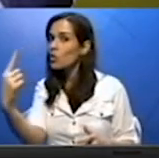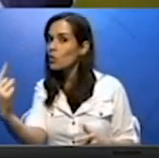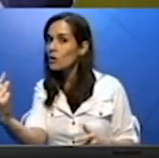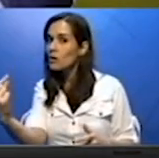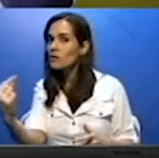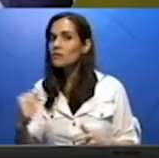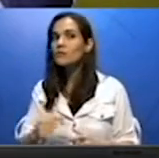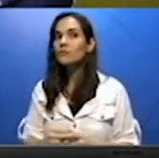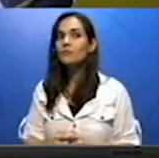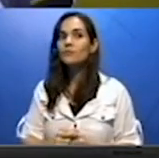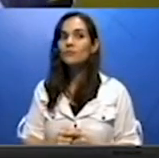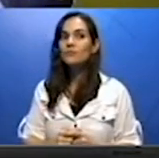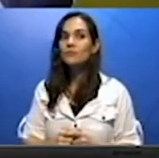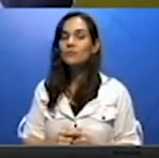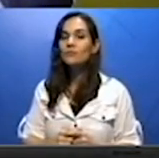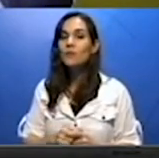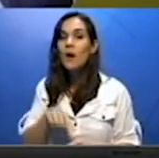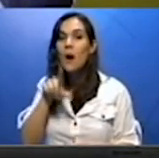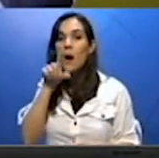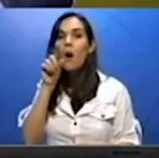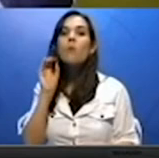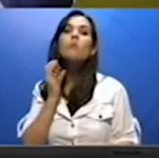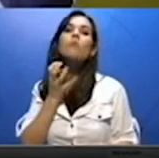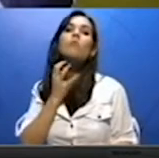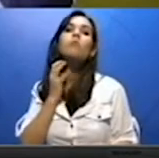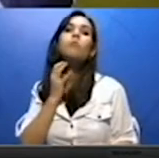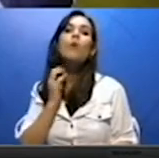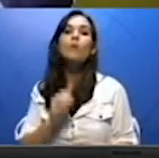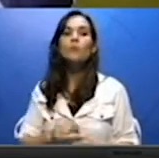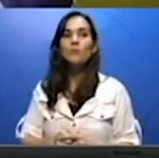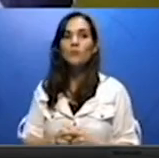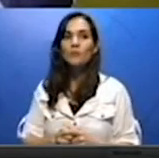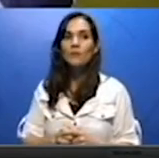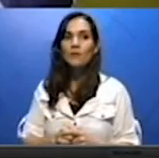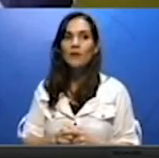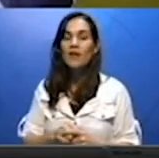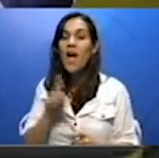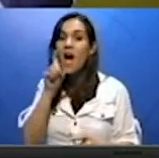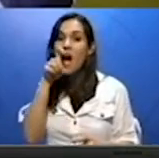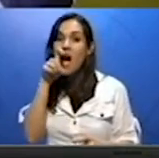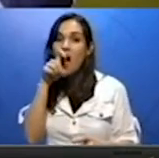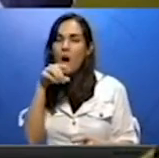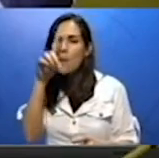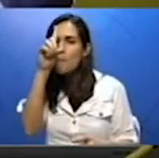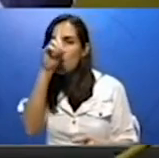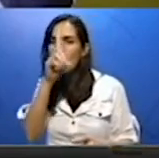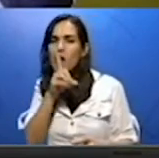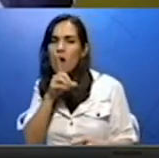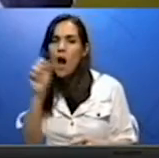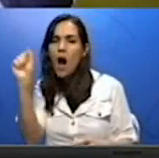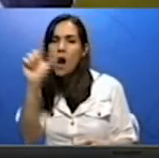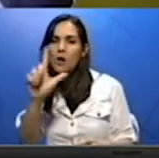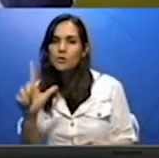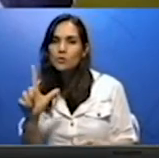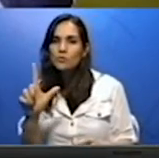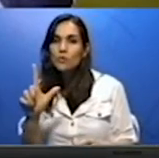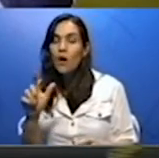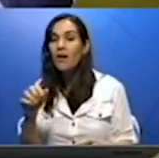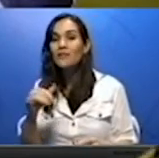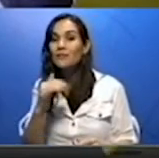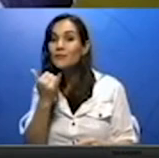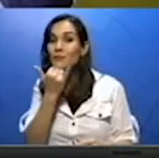o tucano um pombo e arara vermelha e azul bom as aves são animais que possuem